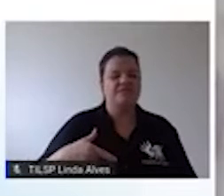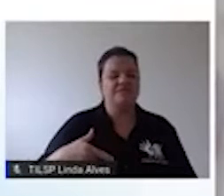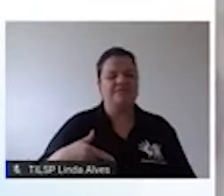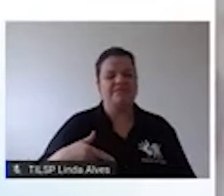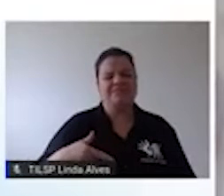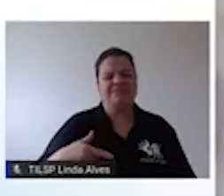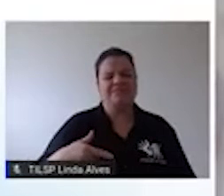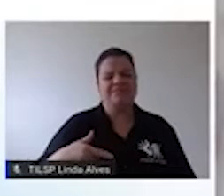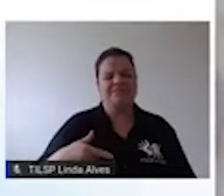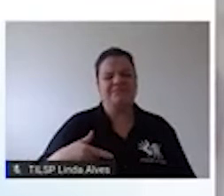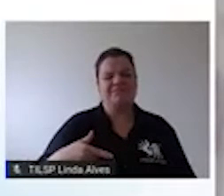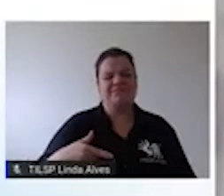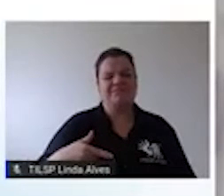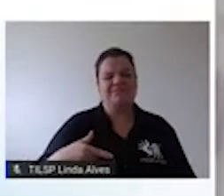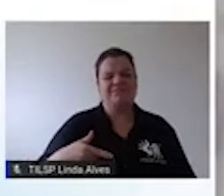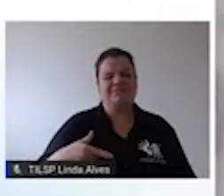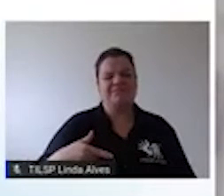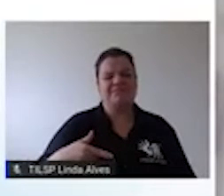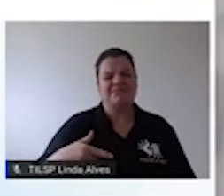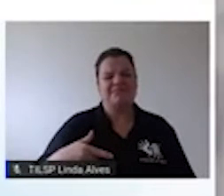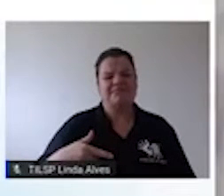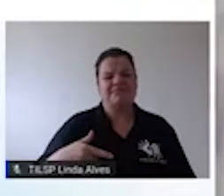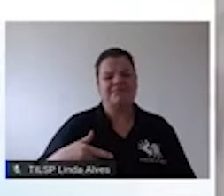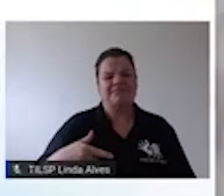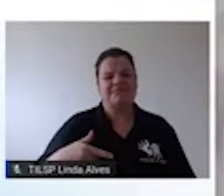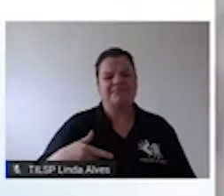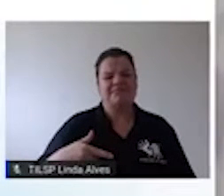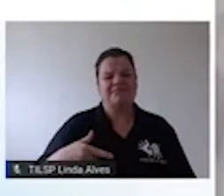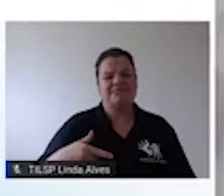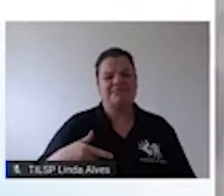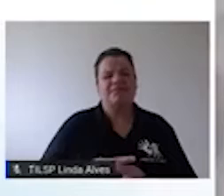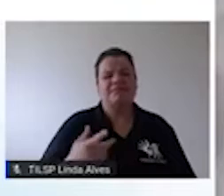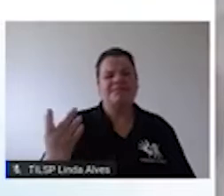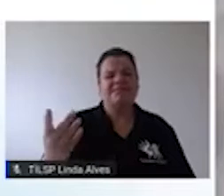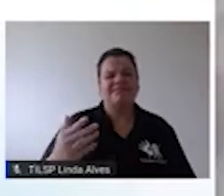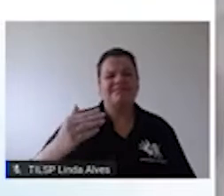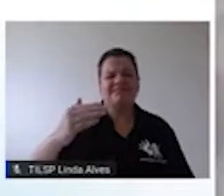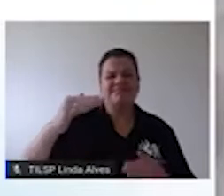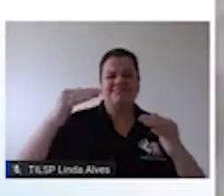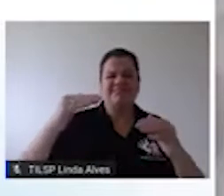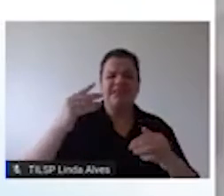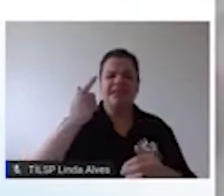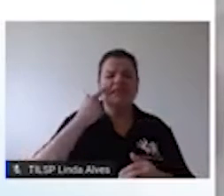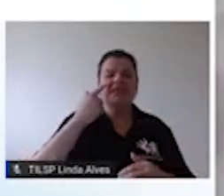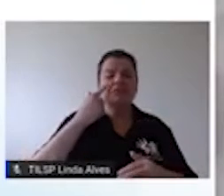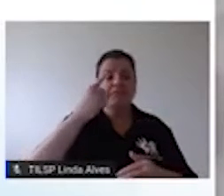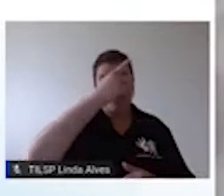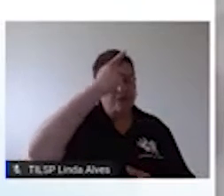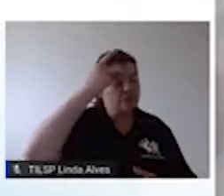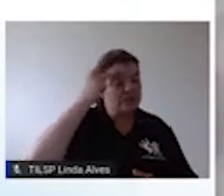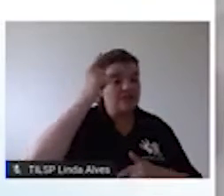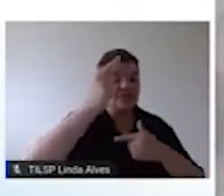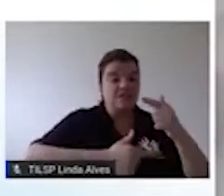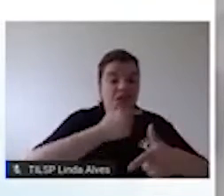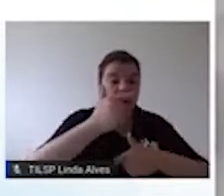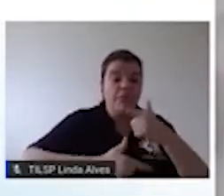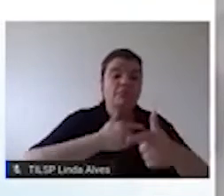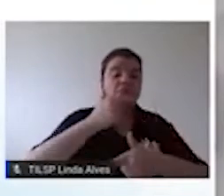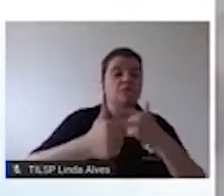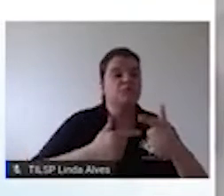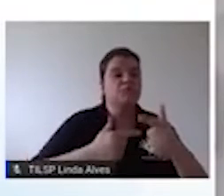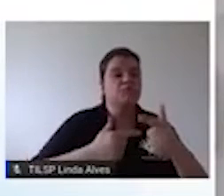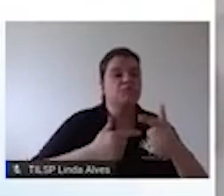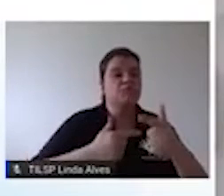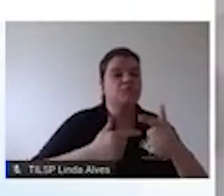extremamente desonesto, não é? Ao colocar o nome de um conjunto grande de especialistas que estavam dando,